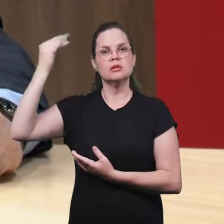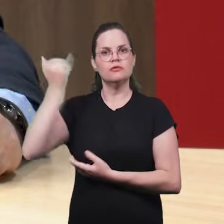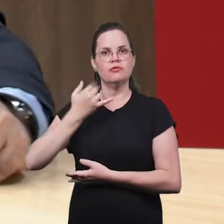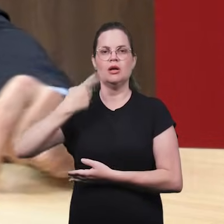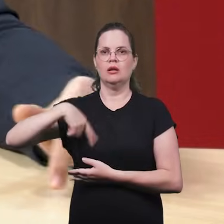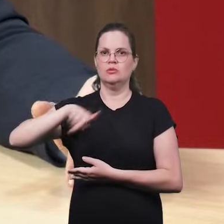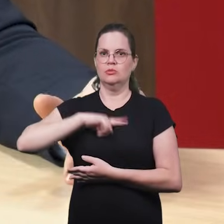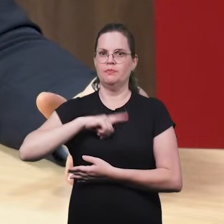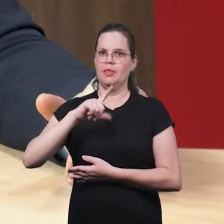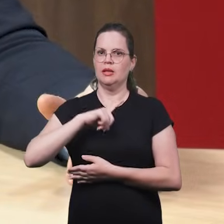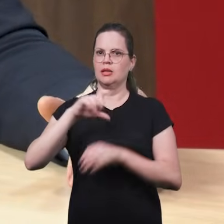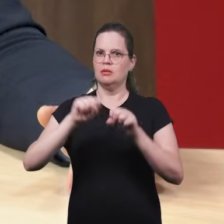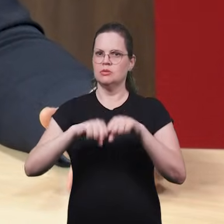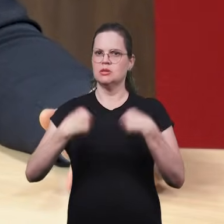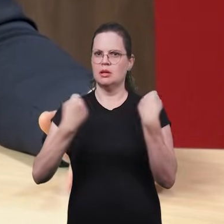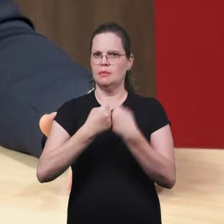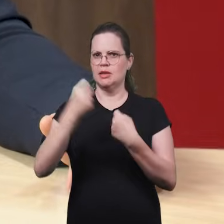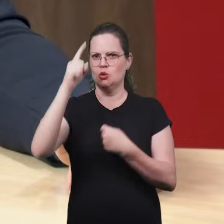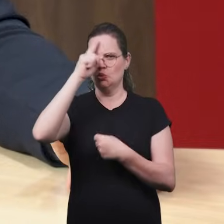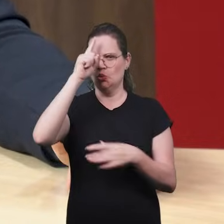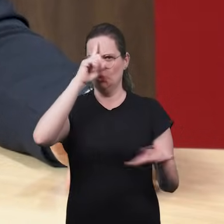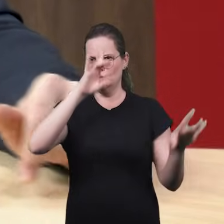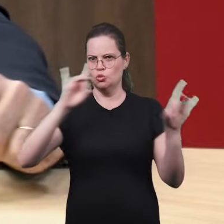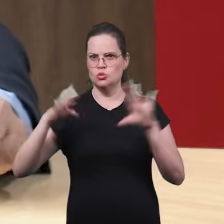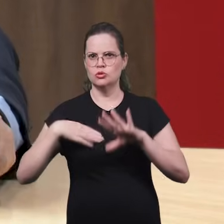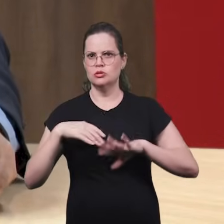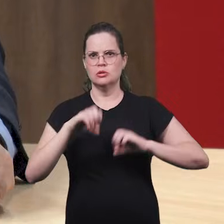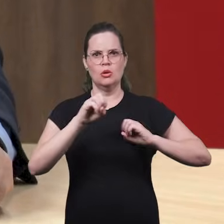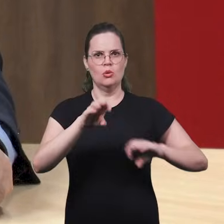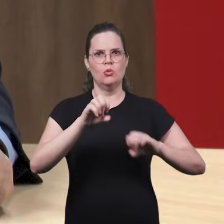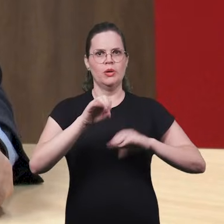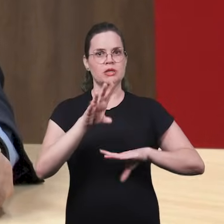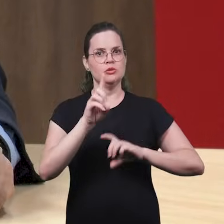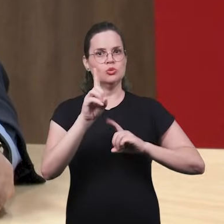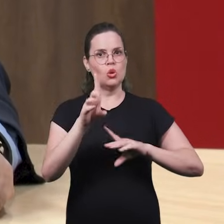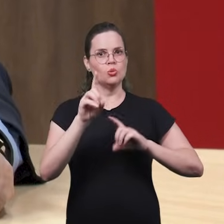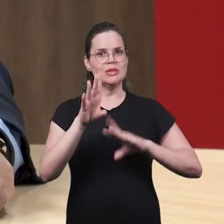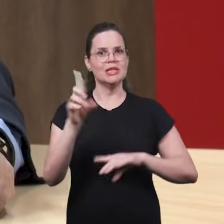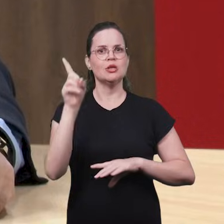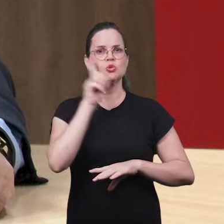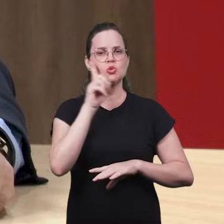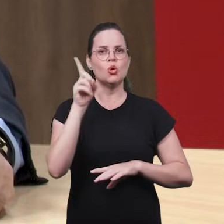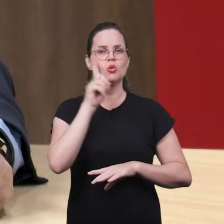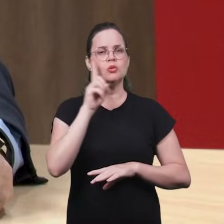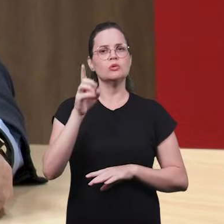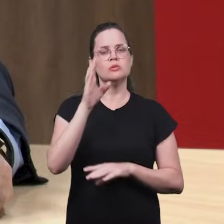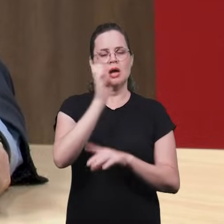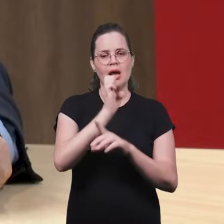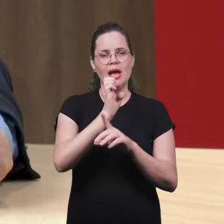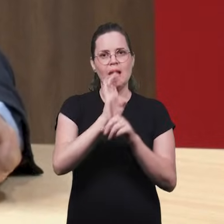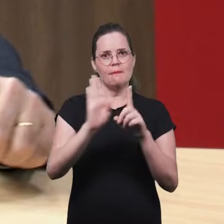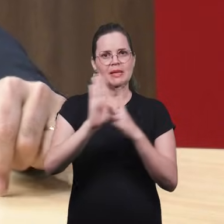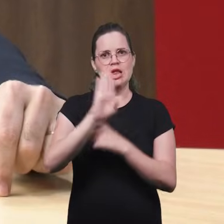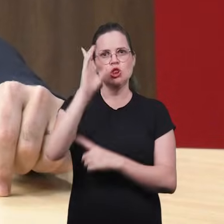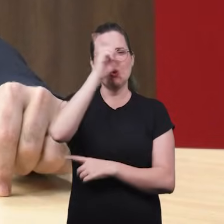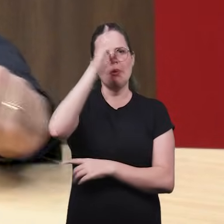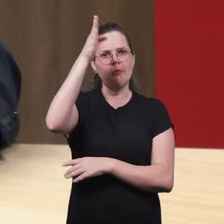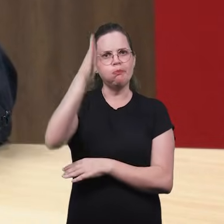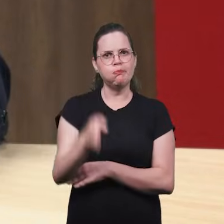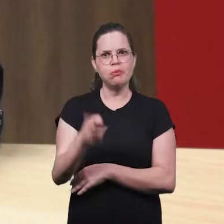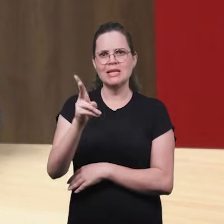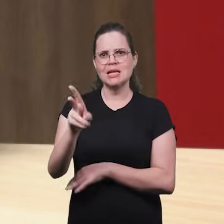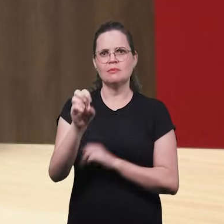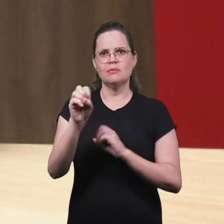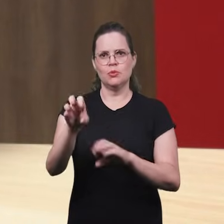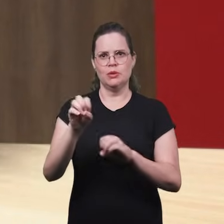fala. Nós temos seminários a cada 15 dias. O ensino doutrinário está na EBD todo domingo. O ensino está ali.